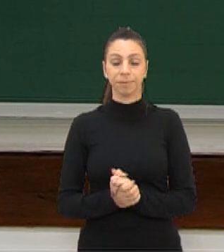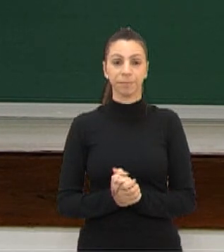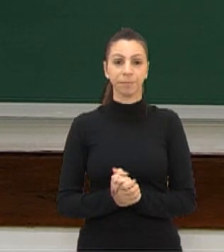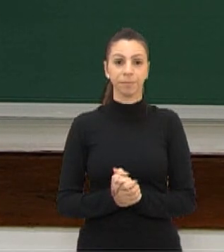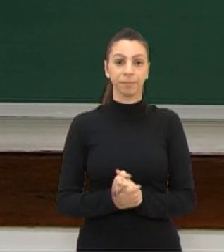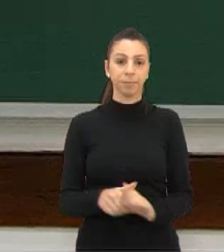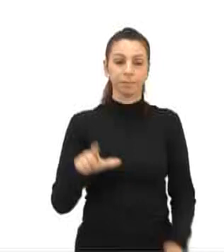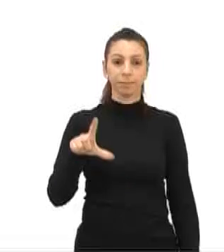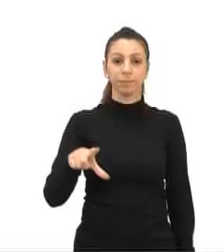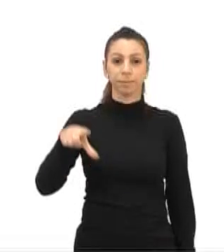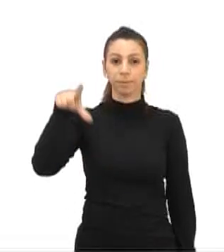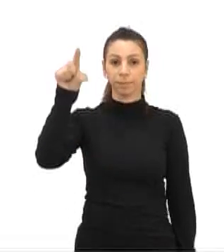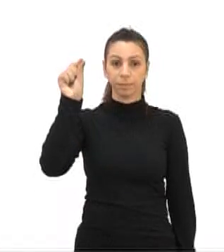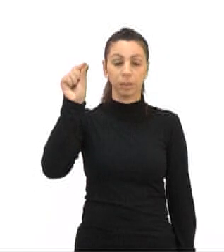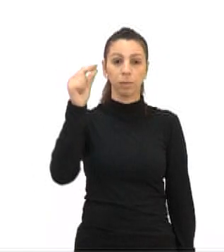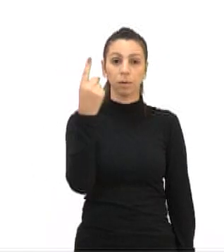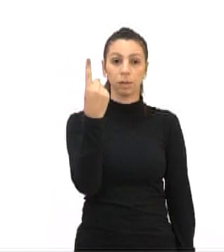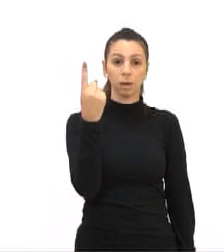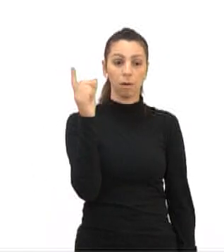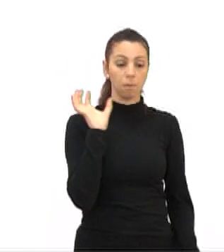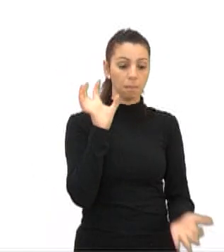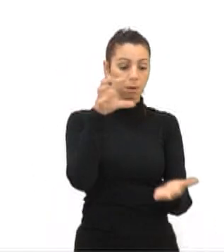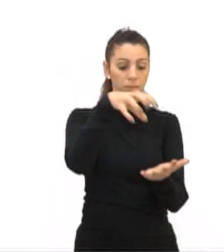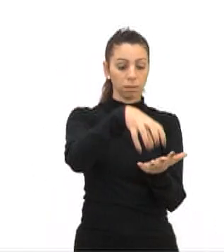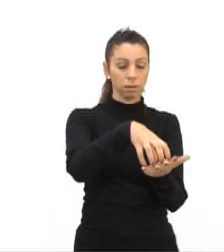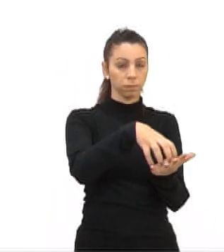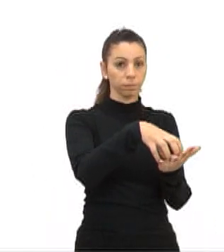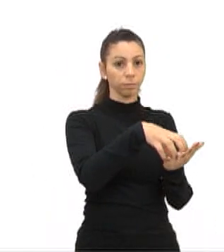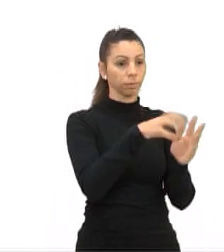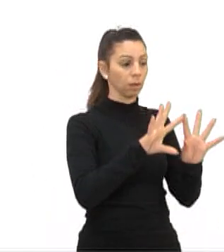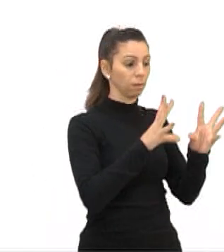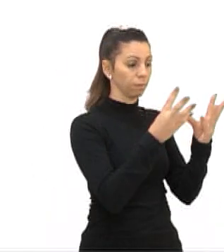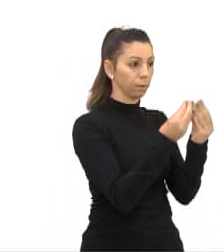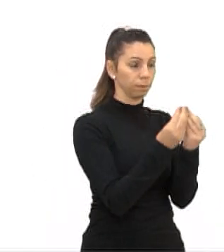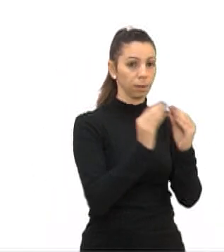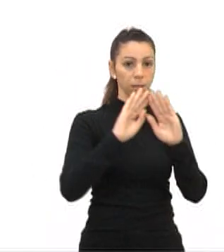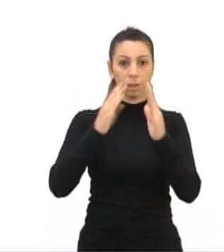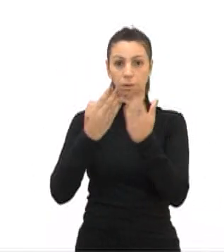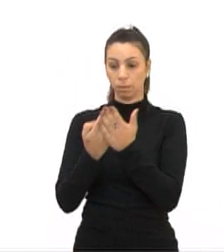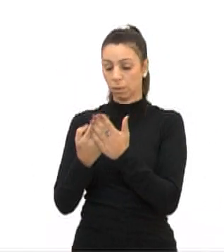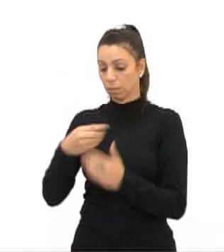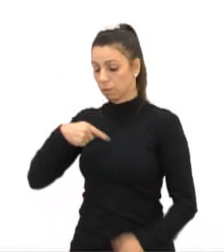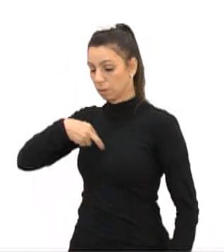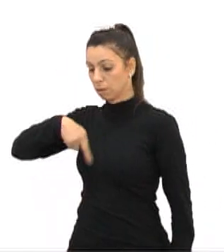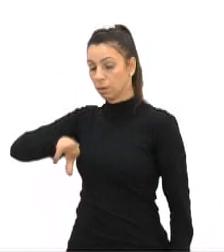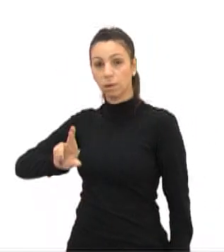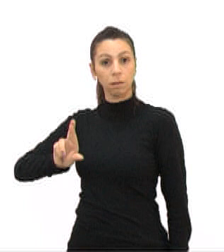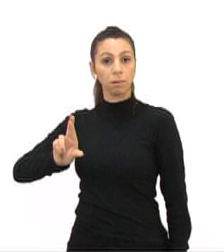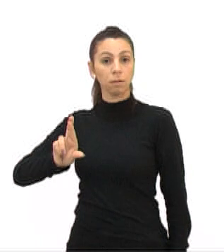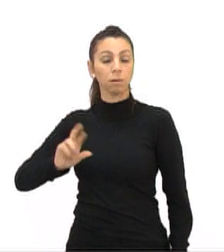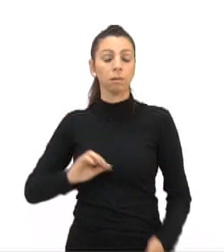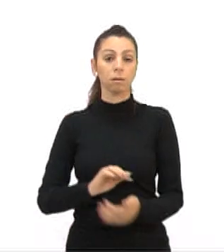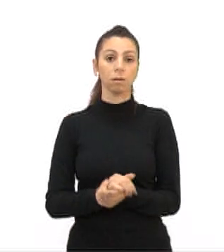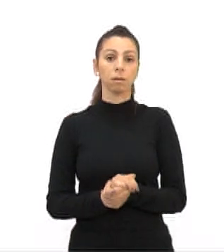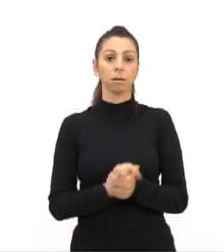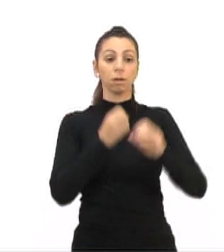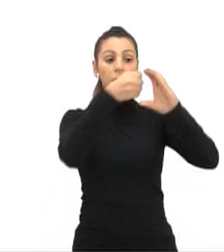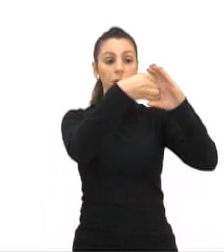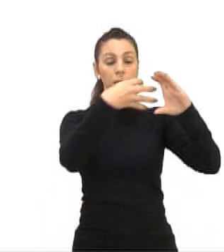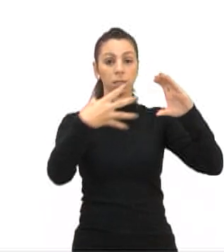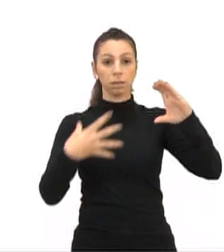Escolha uma instituição social entre família, escola ou religião e enumere as suas